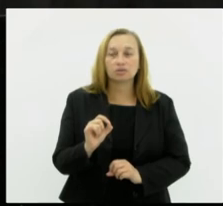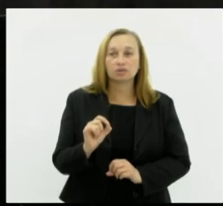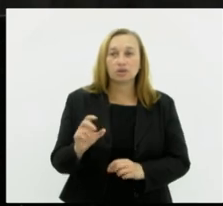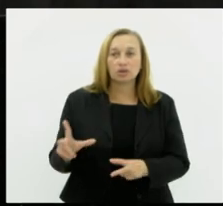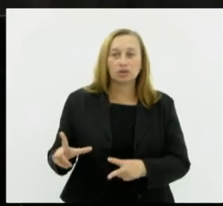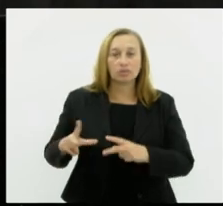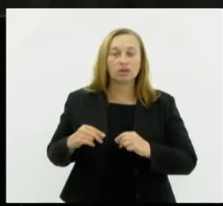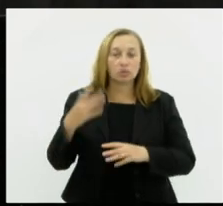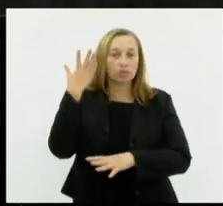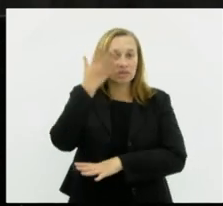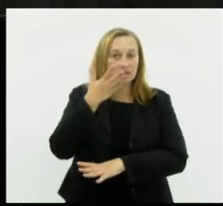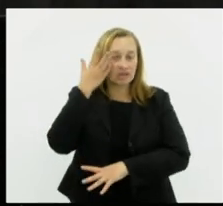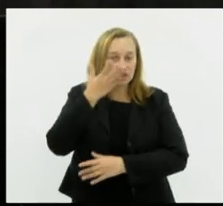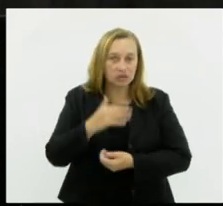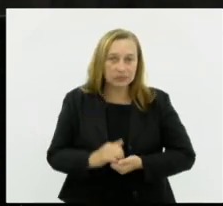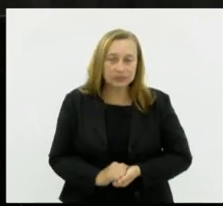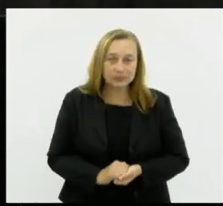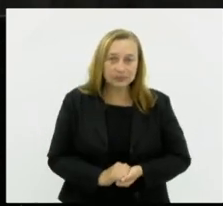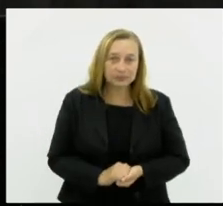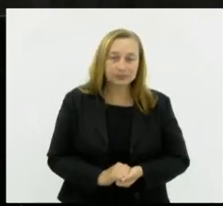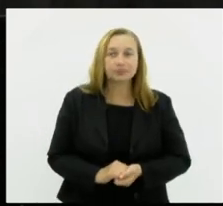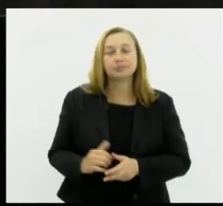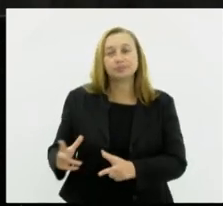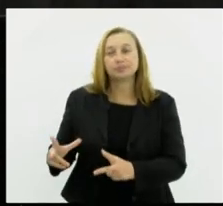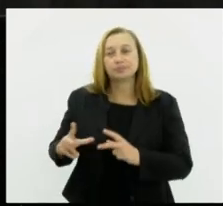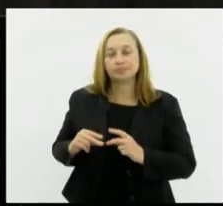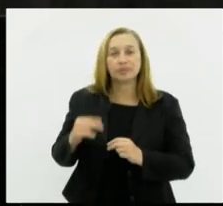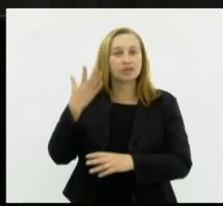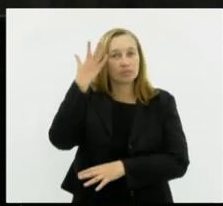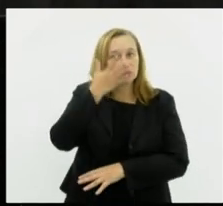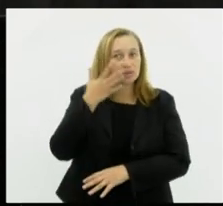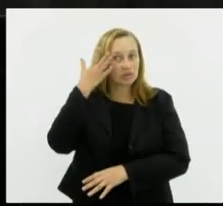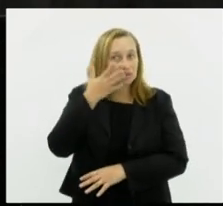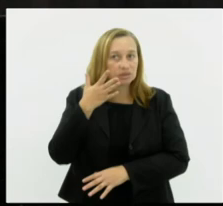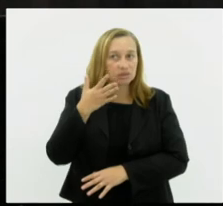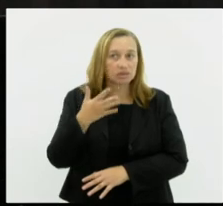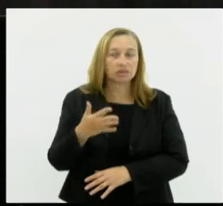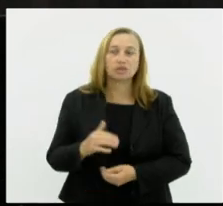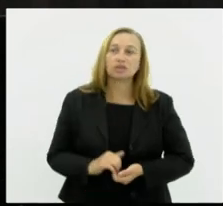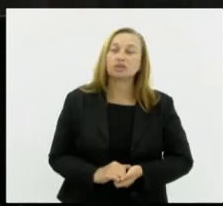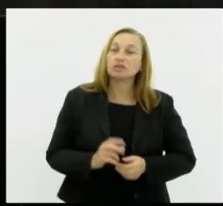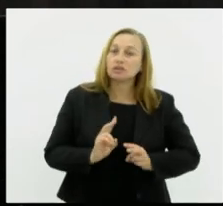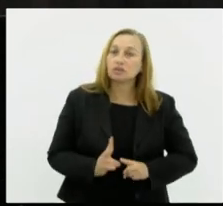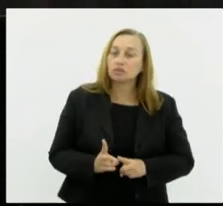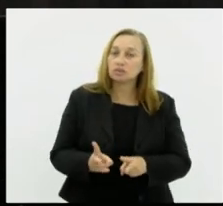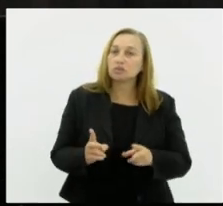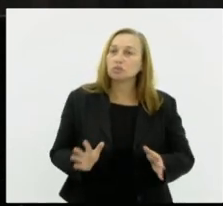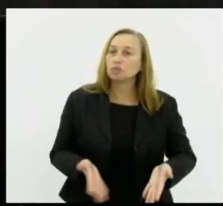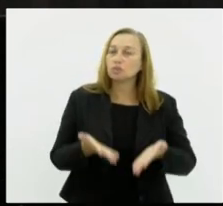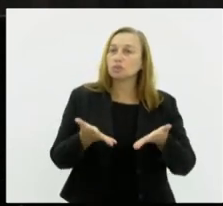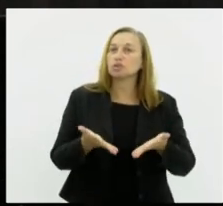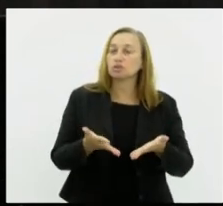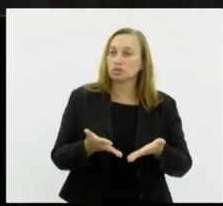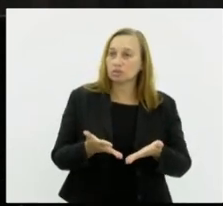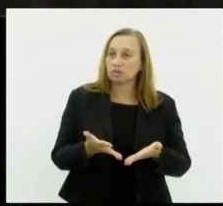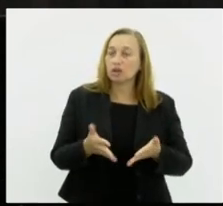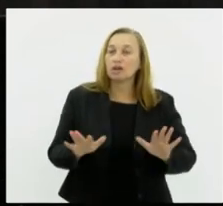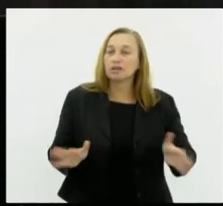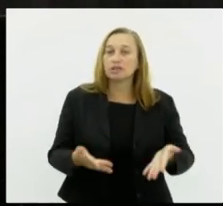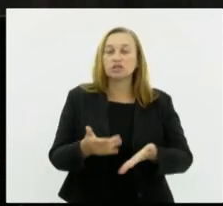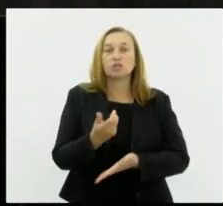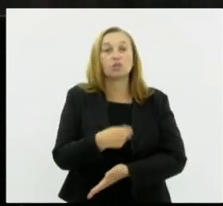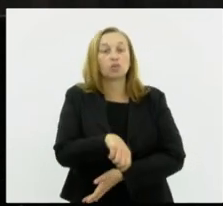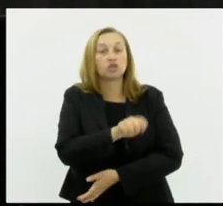da mensagem. E no mérito da mensagem, se a gente deve continuar a dar incentivo